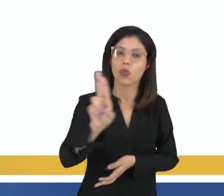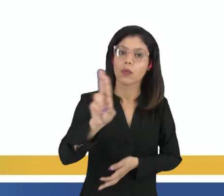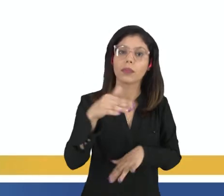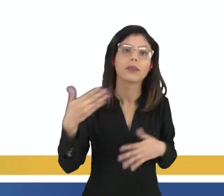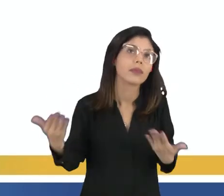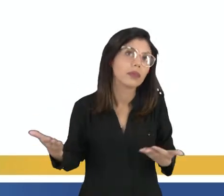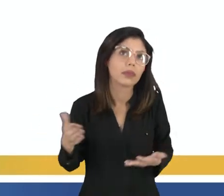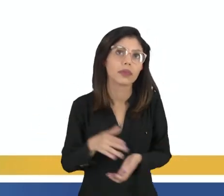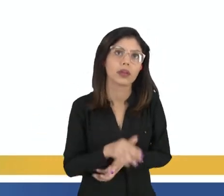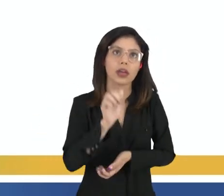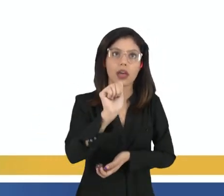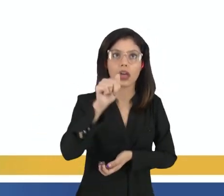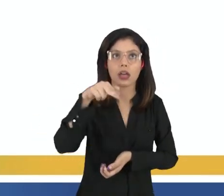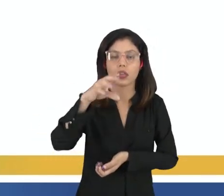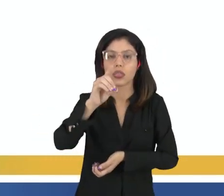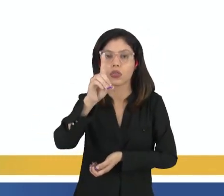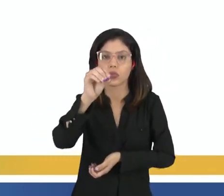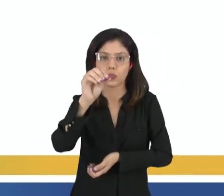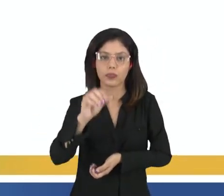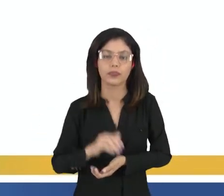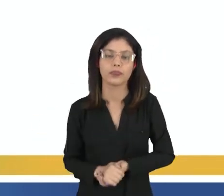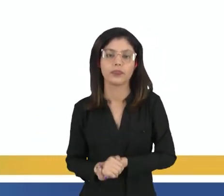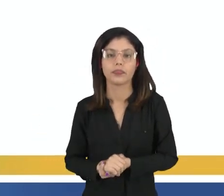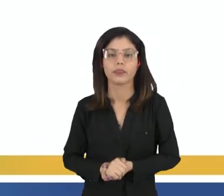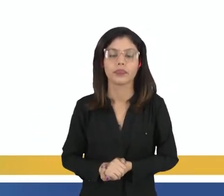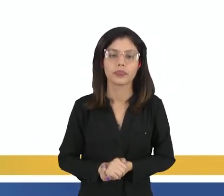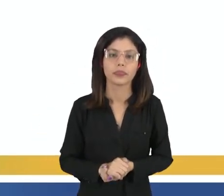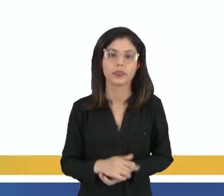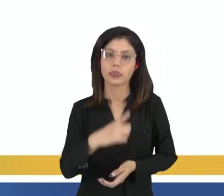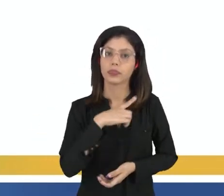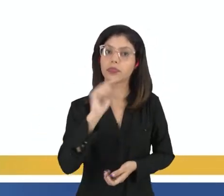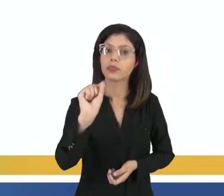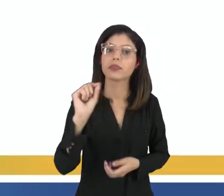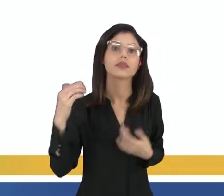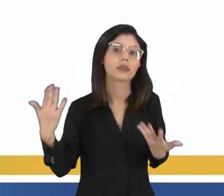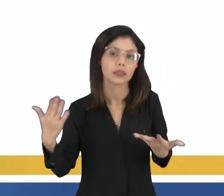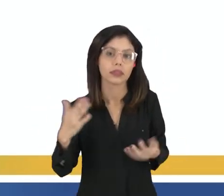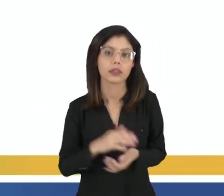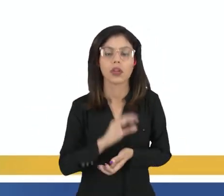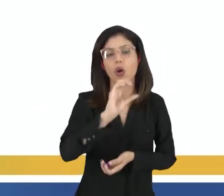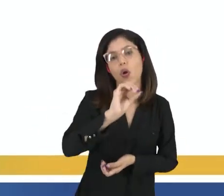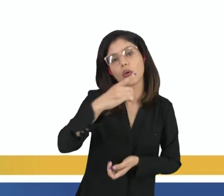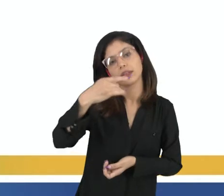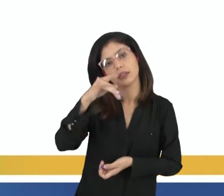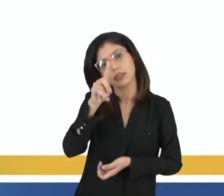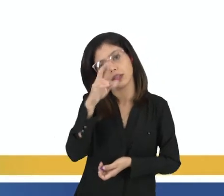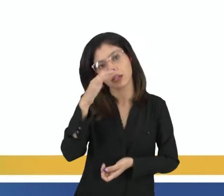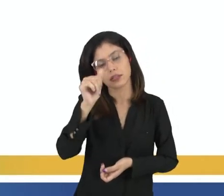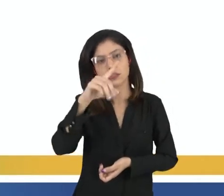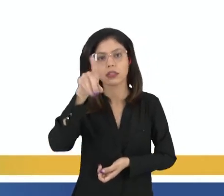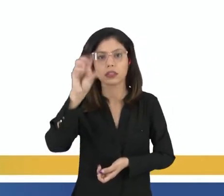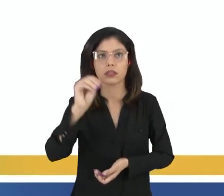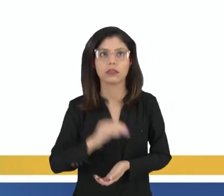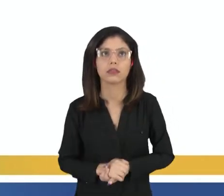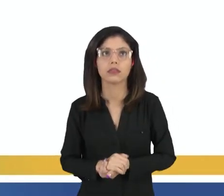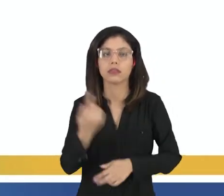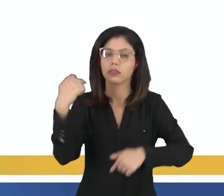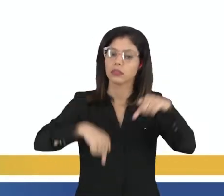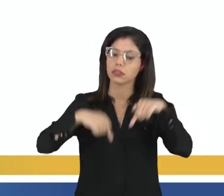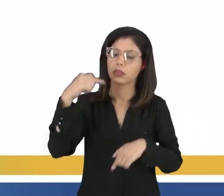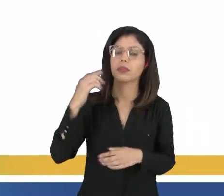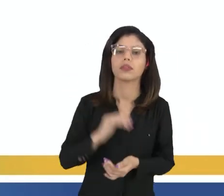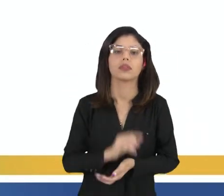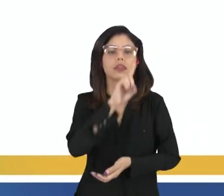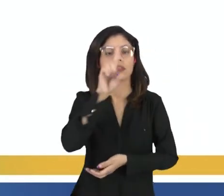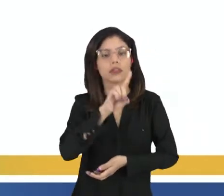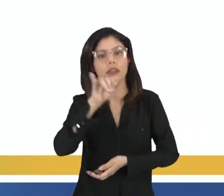chamado de anodo. Então, no anodo, nós temos a oxidação do elemento químico